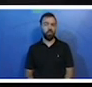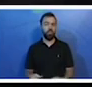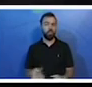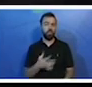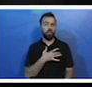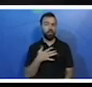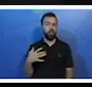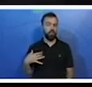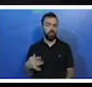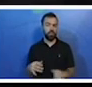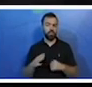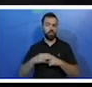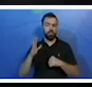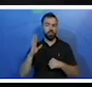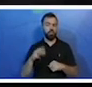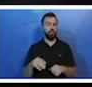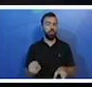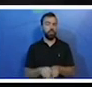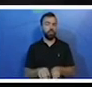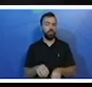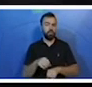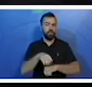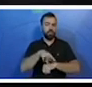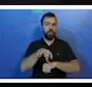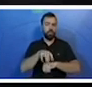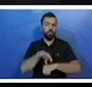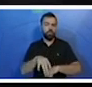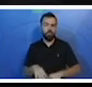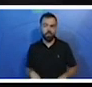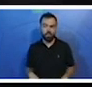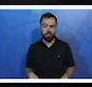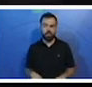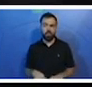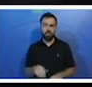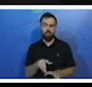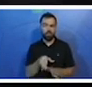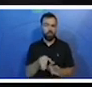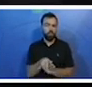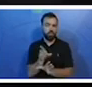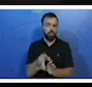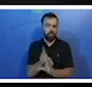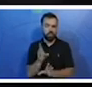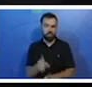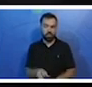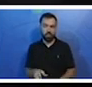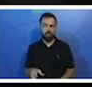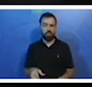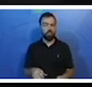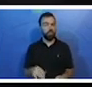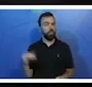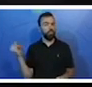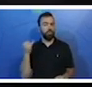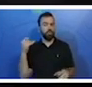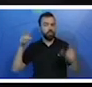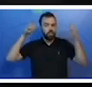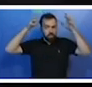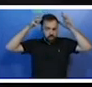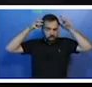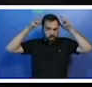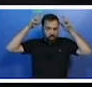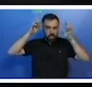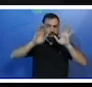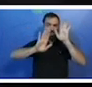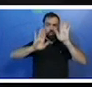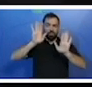benefícios, cuidados e recomendações. Roupas adequadas e equipamentos de segurança são recomendados, mas o principal deles é o capacete, no caso. Se você puder, tiver condições de